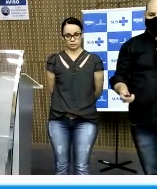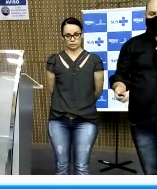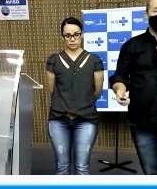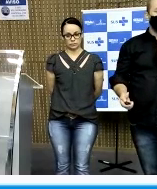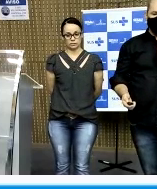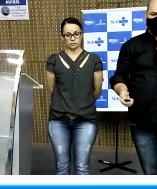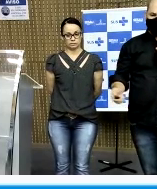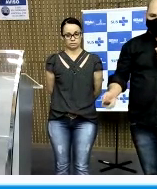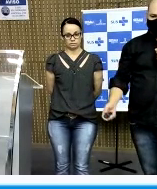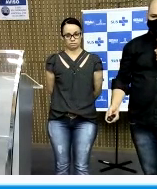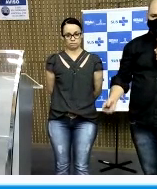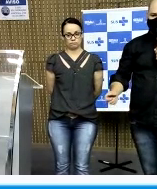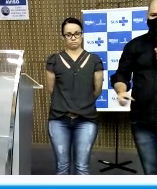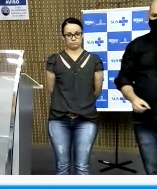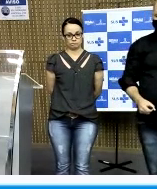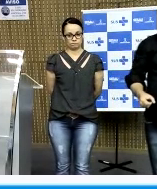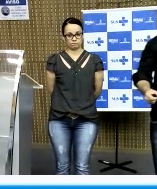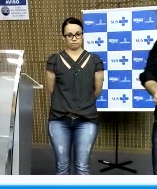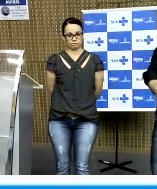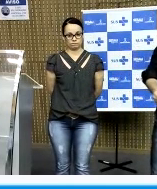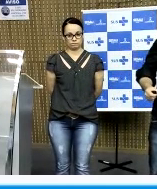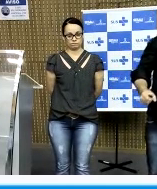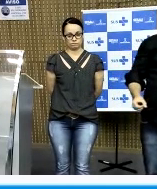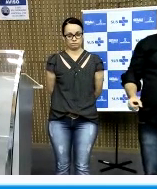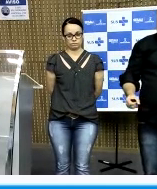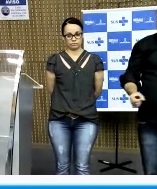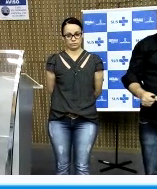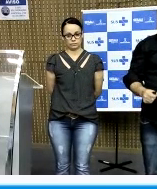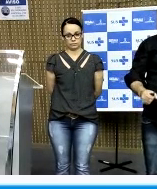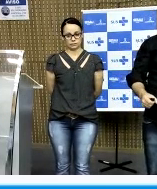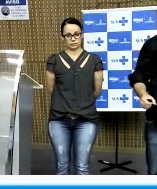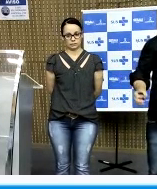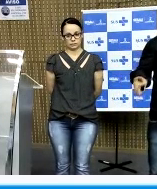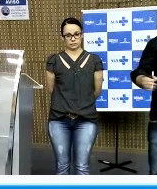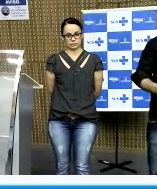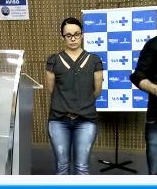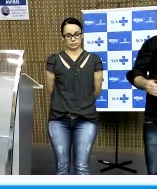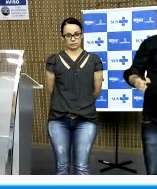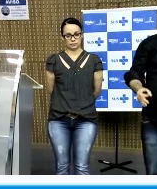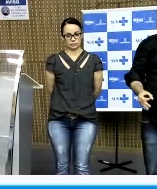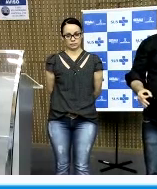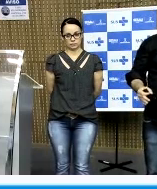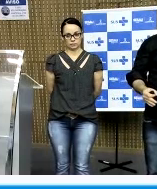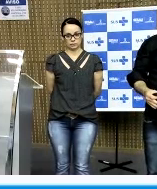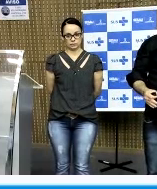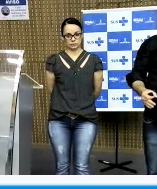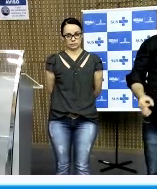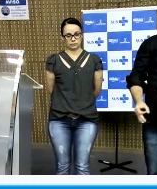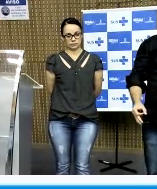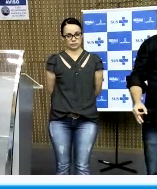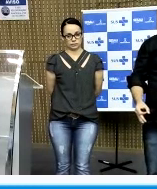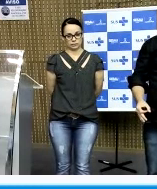teve preenchimento nos 2 períodos. No nosso caso de hipertensão, nós temos ali